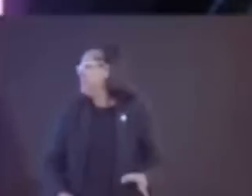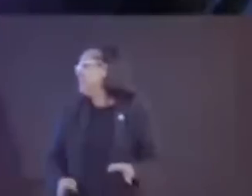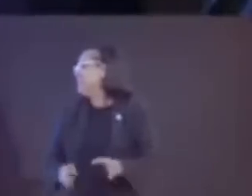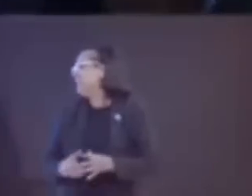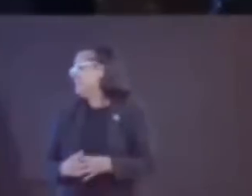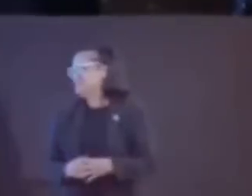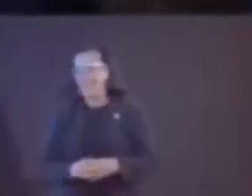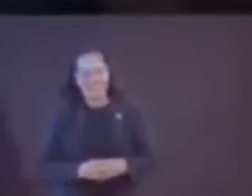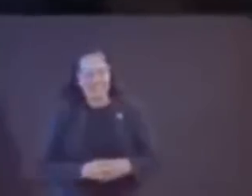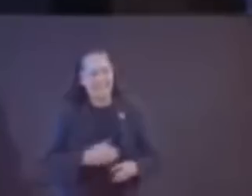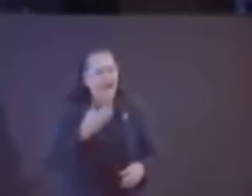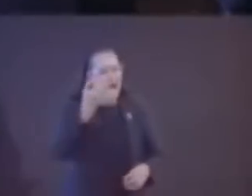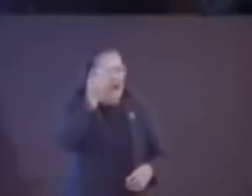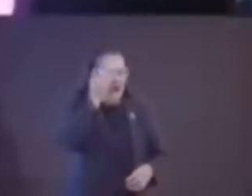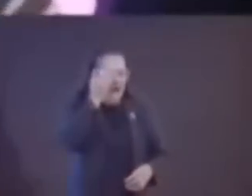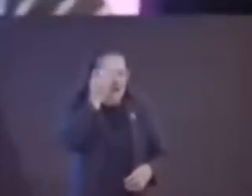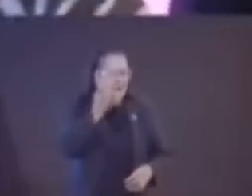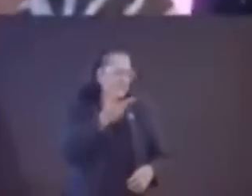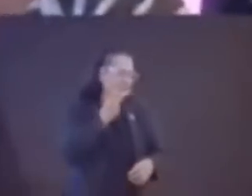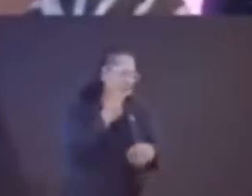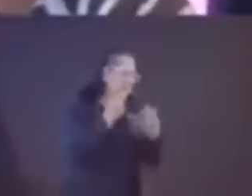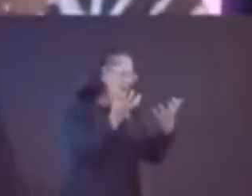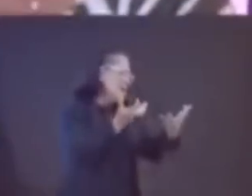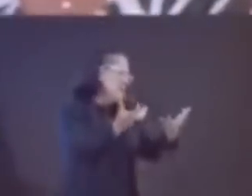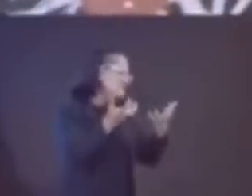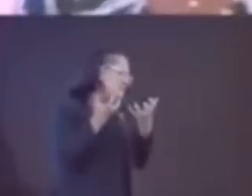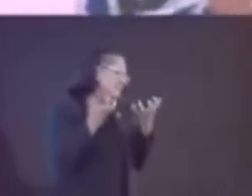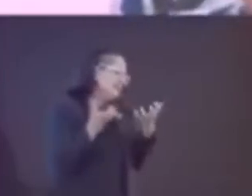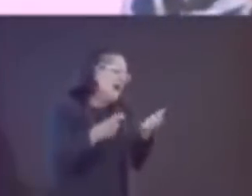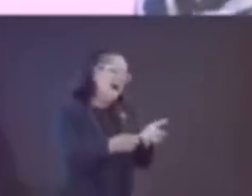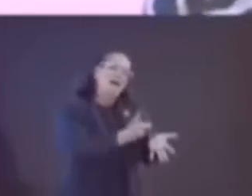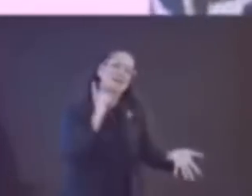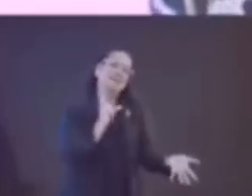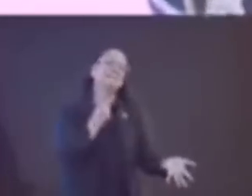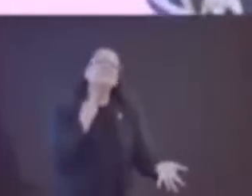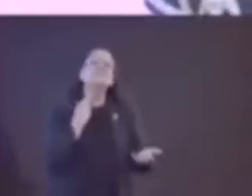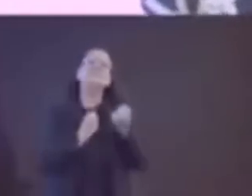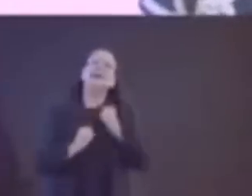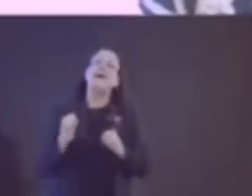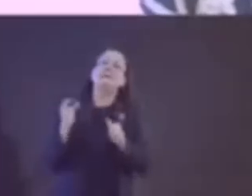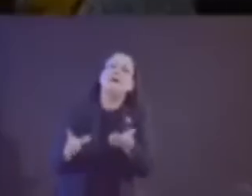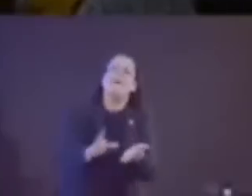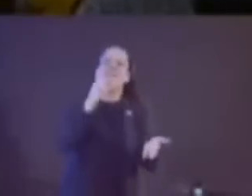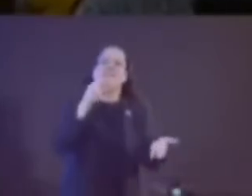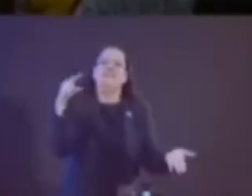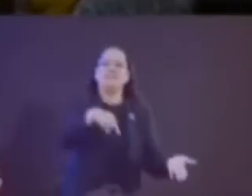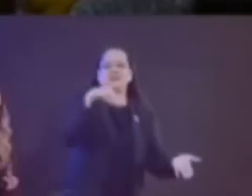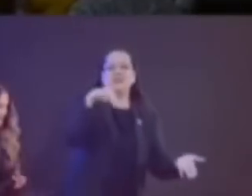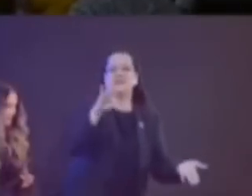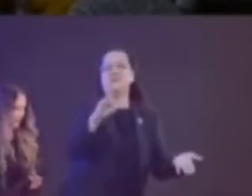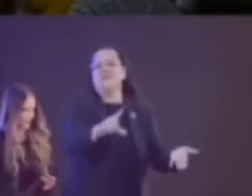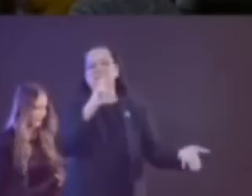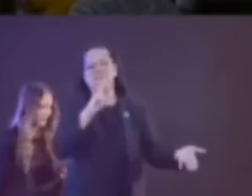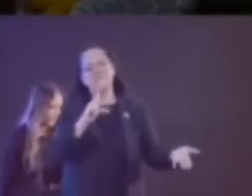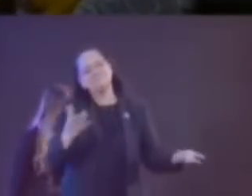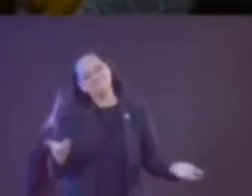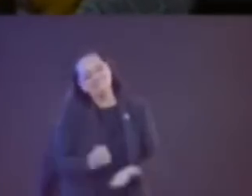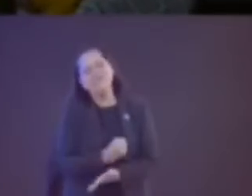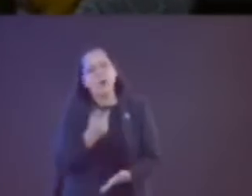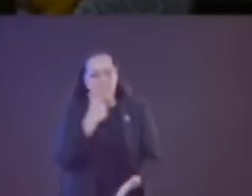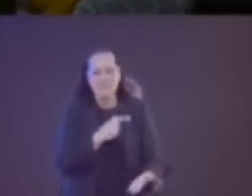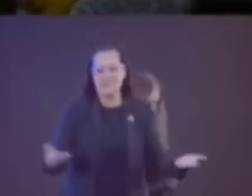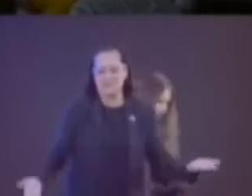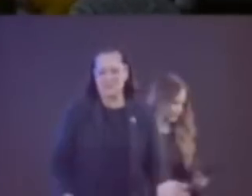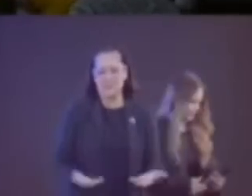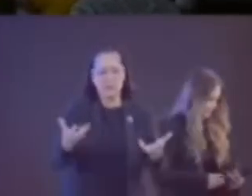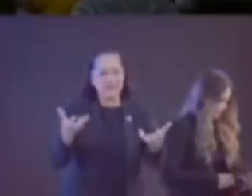Como a Amália falou, eu queria tanto ter vindo aqui antes. Eu quero conhecer muitos